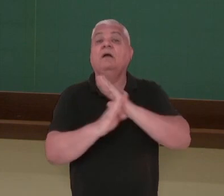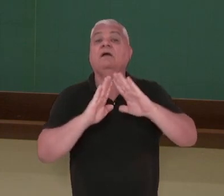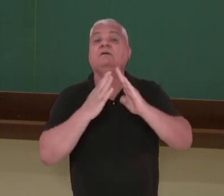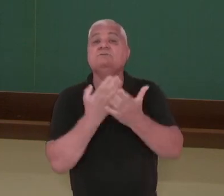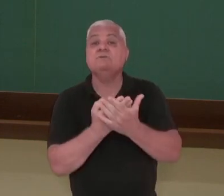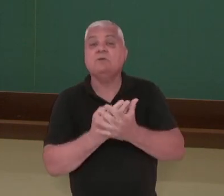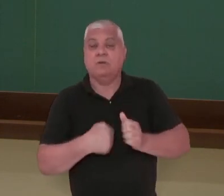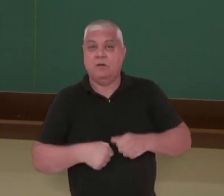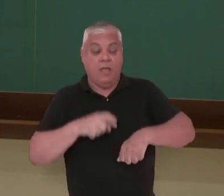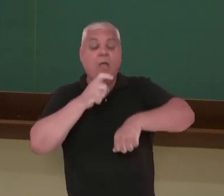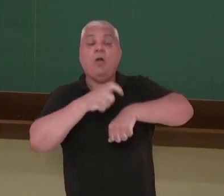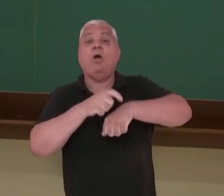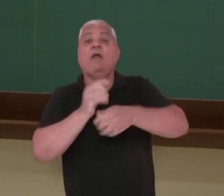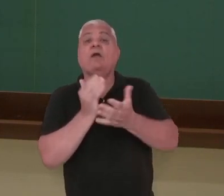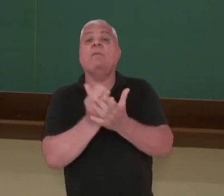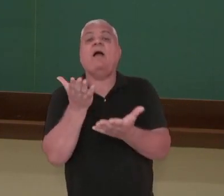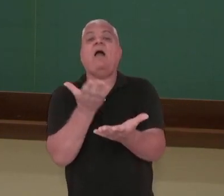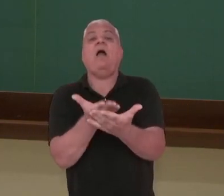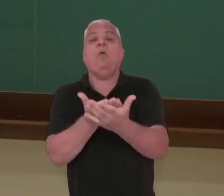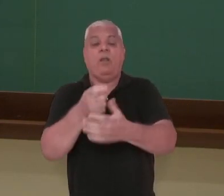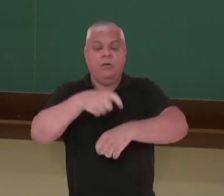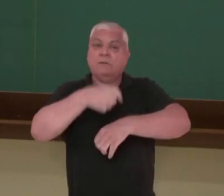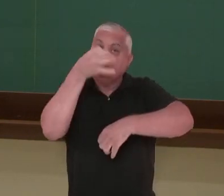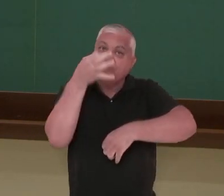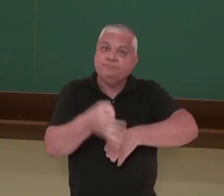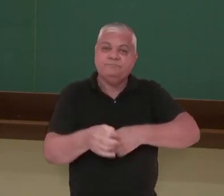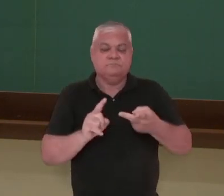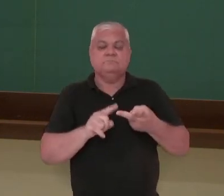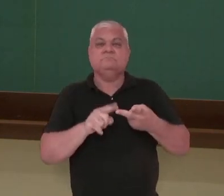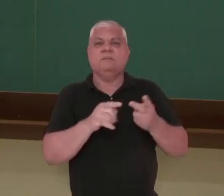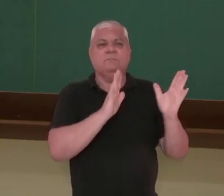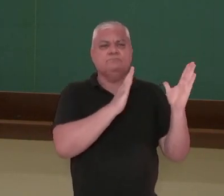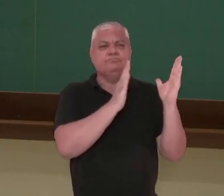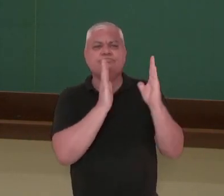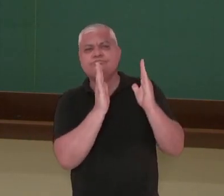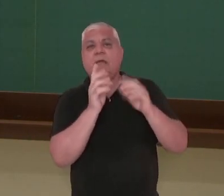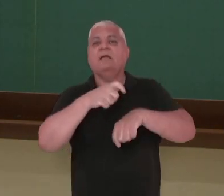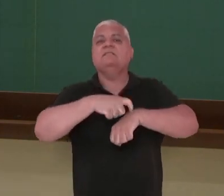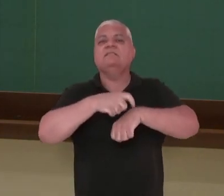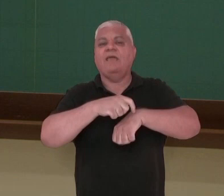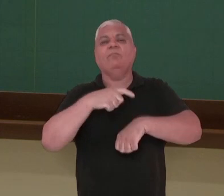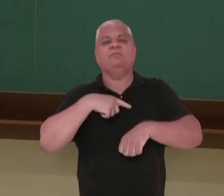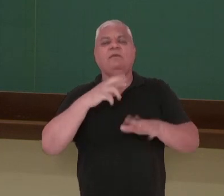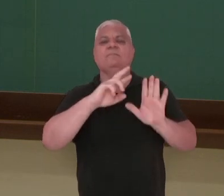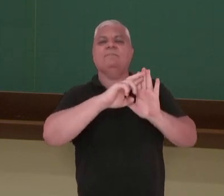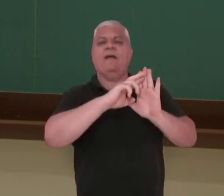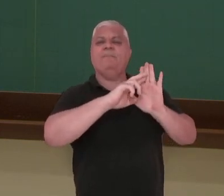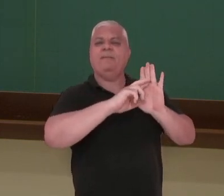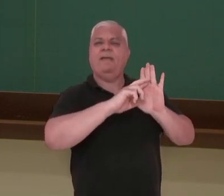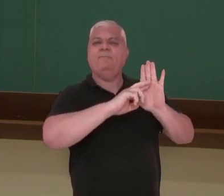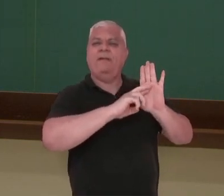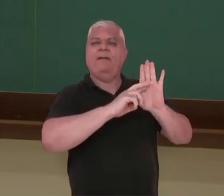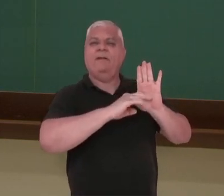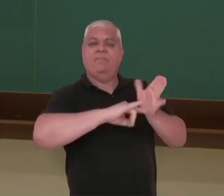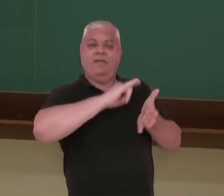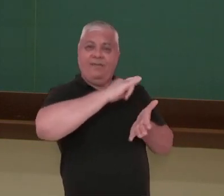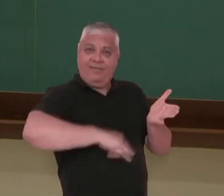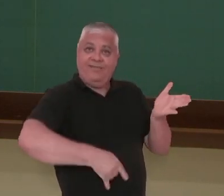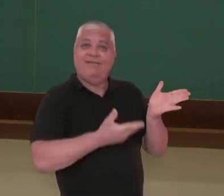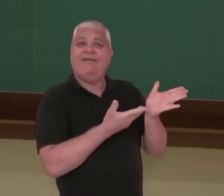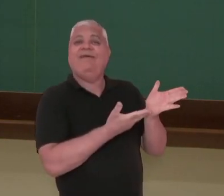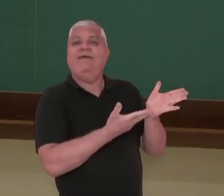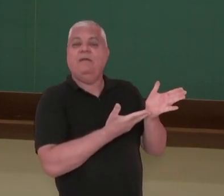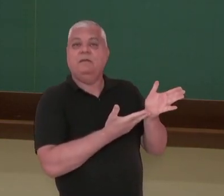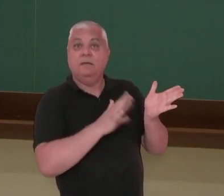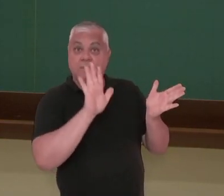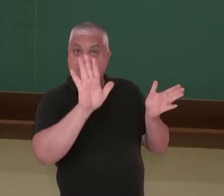sua aula. Ele tem que dar uma aula com um certo período de tempo. Tudo isso aí é regulamentado pelo regimento escolar. Então o